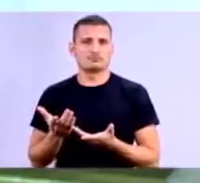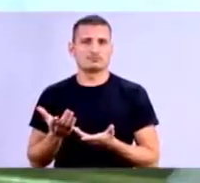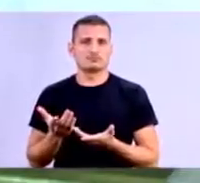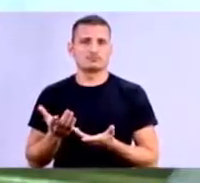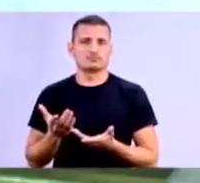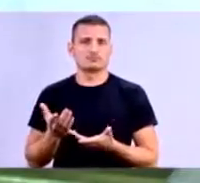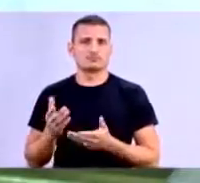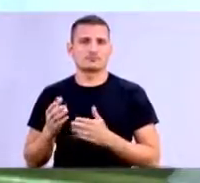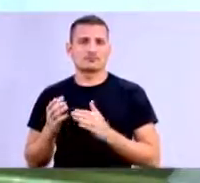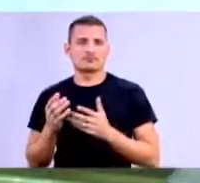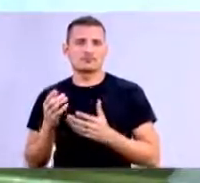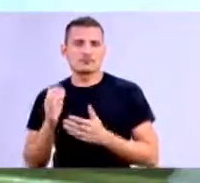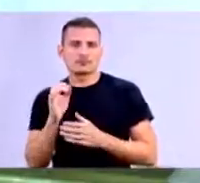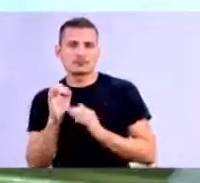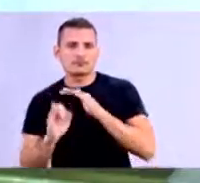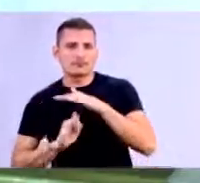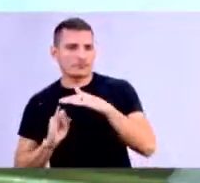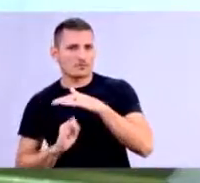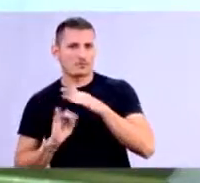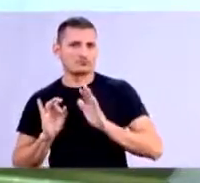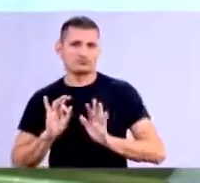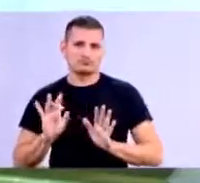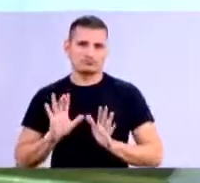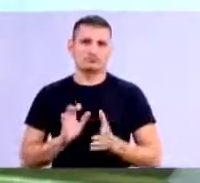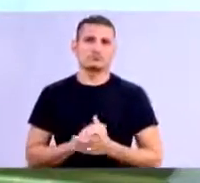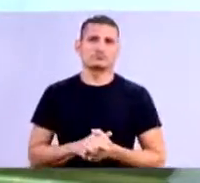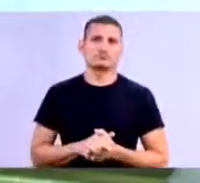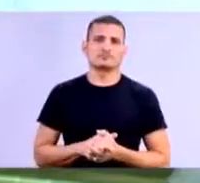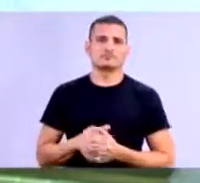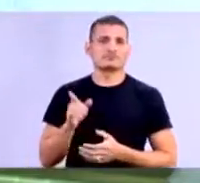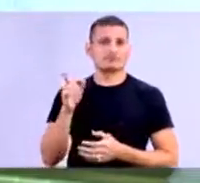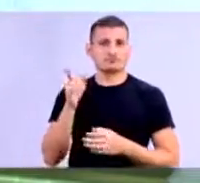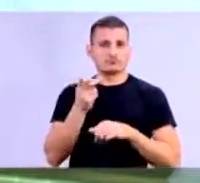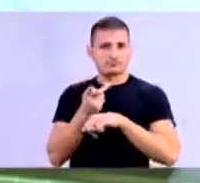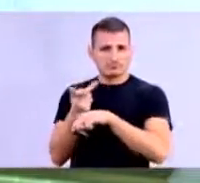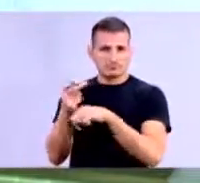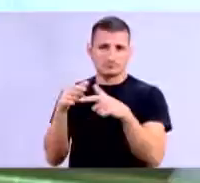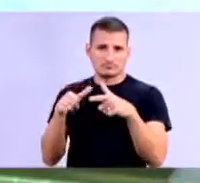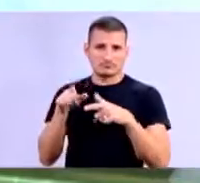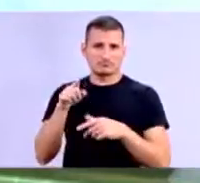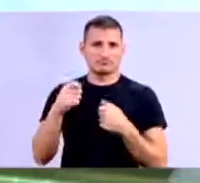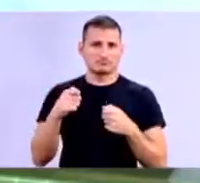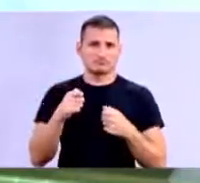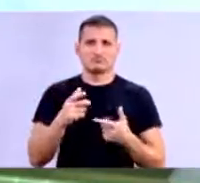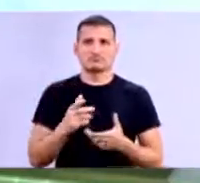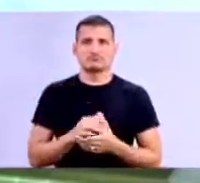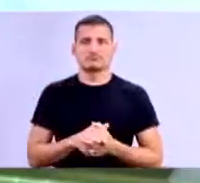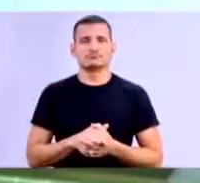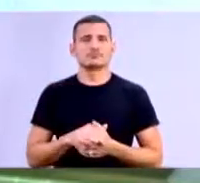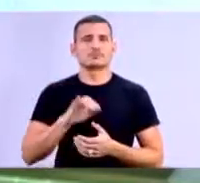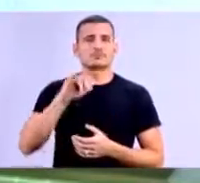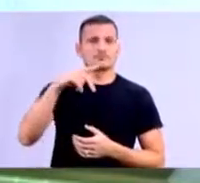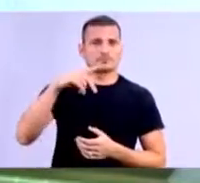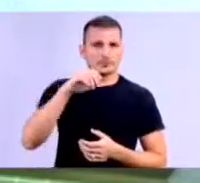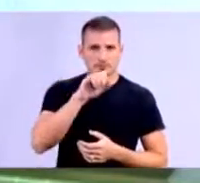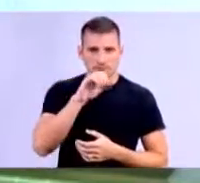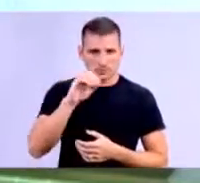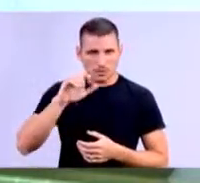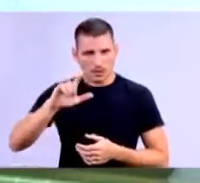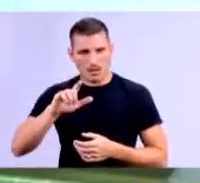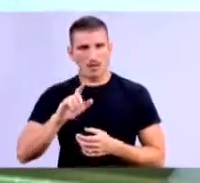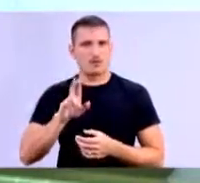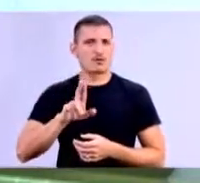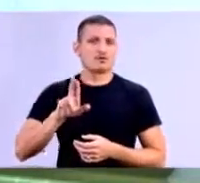relações mais informais. Nesta situação em que ele procura um emprego, ele deveria ter sido impessoal, utilizar